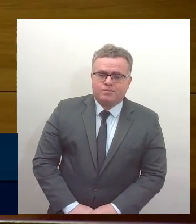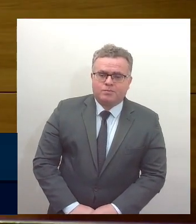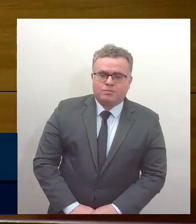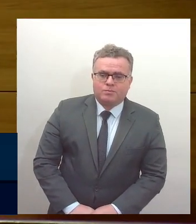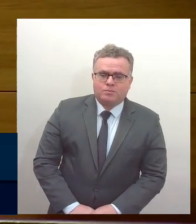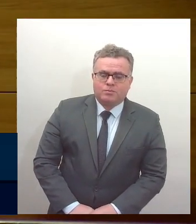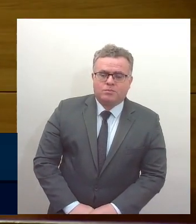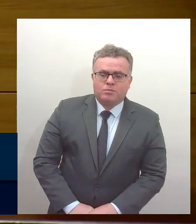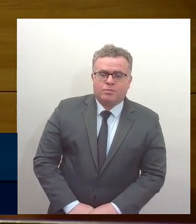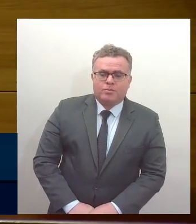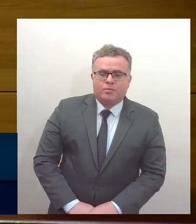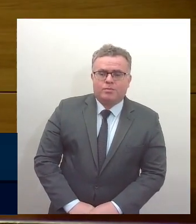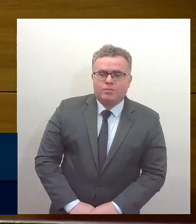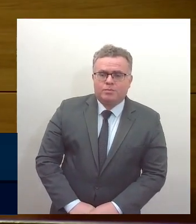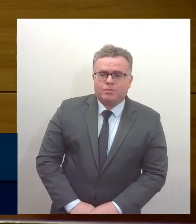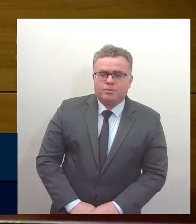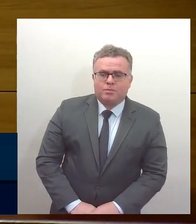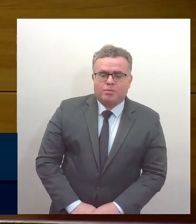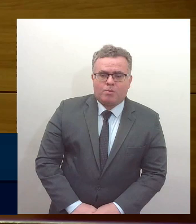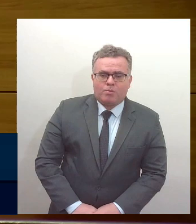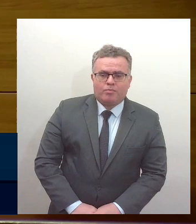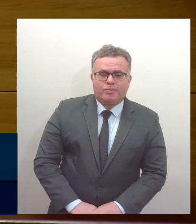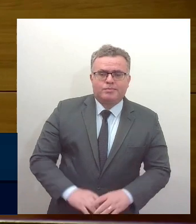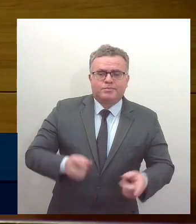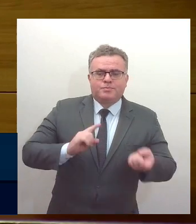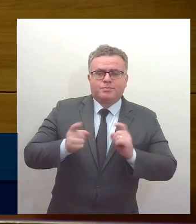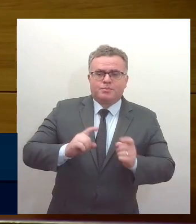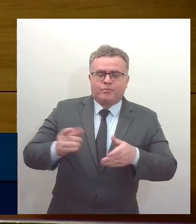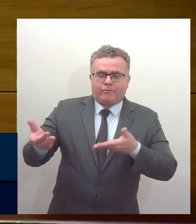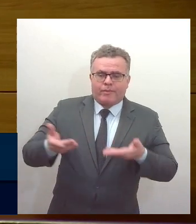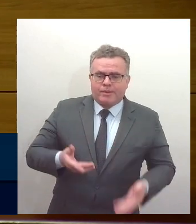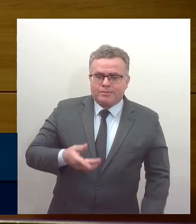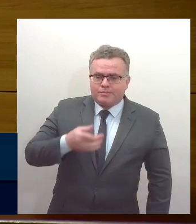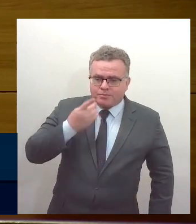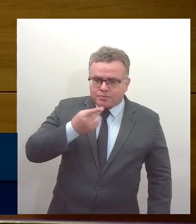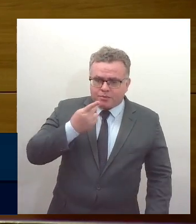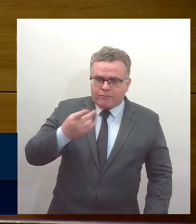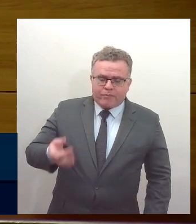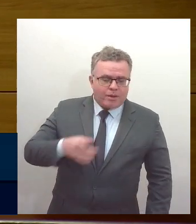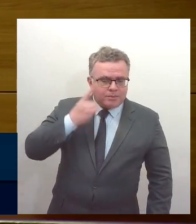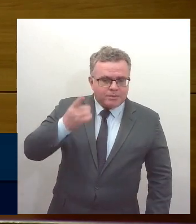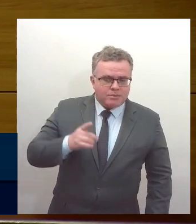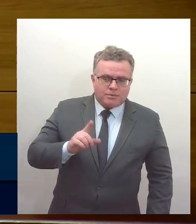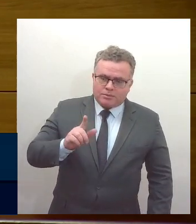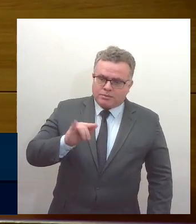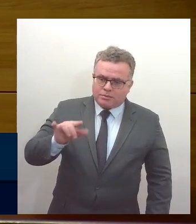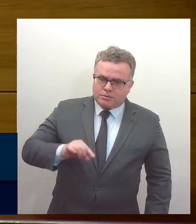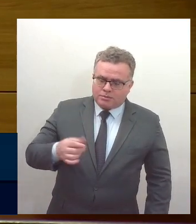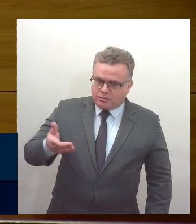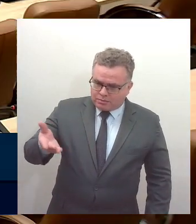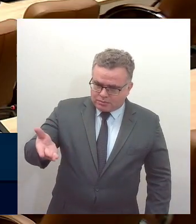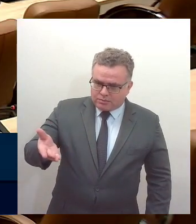Passamos ao pequeno expediente. Deputado Luiz Fonseca, primeiro orador do pequeno expediente.